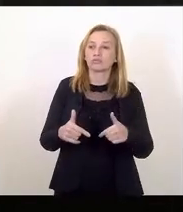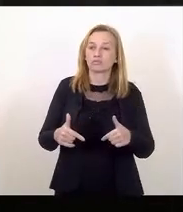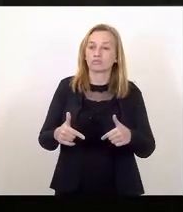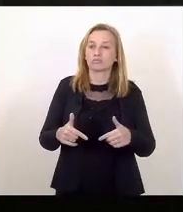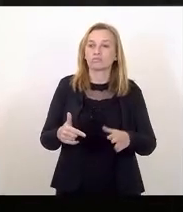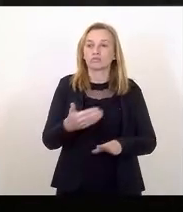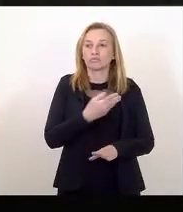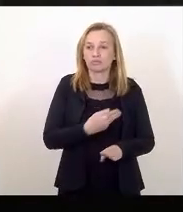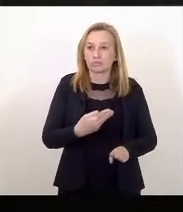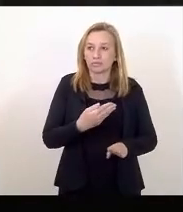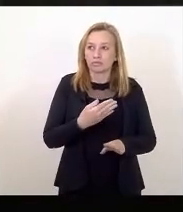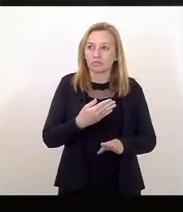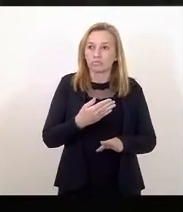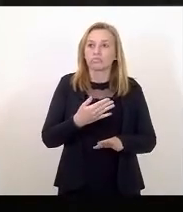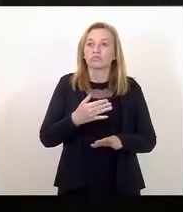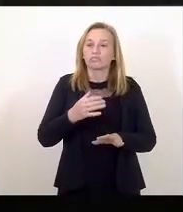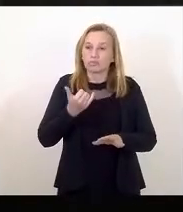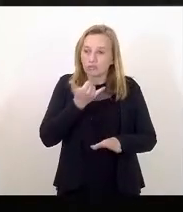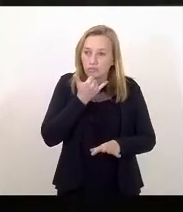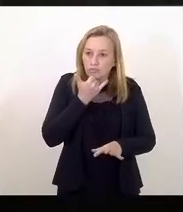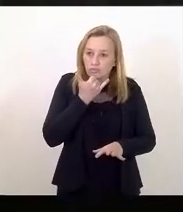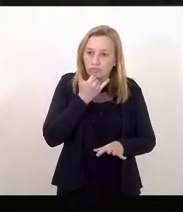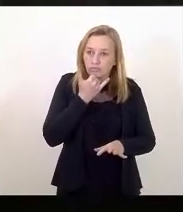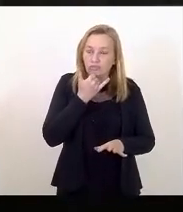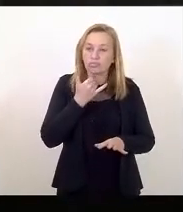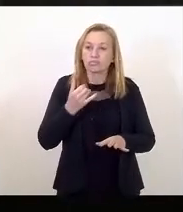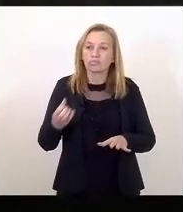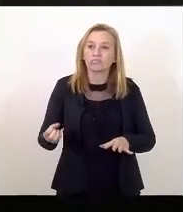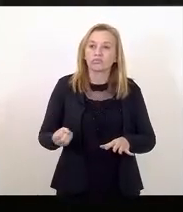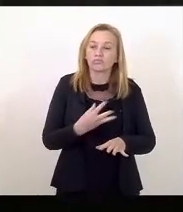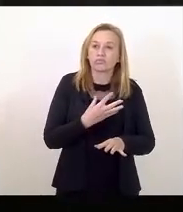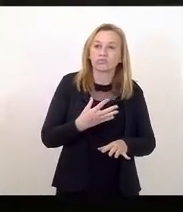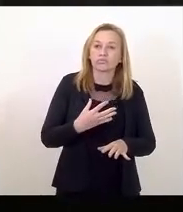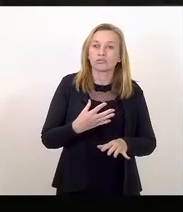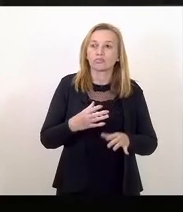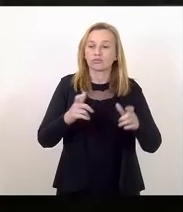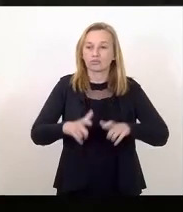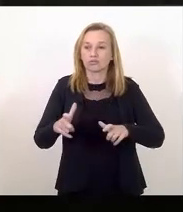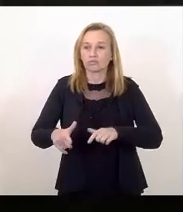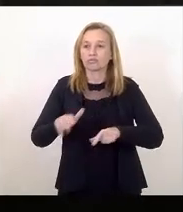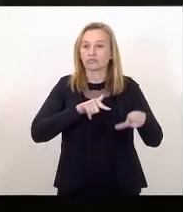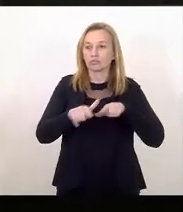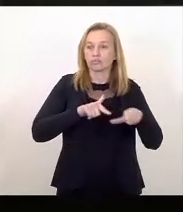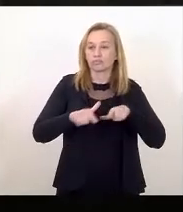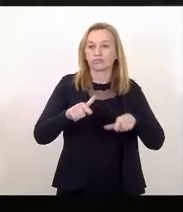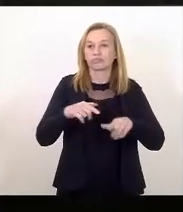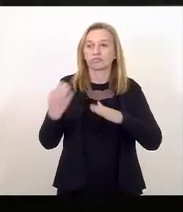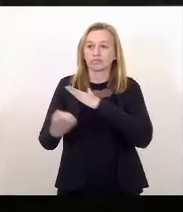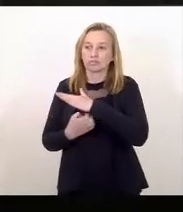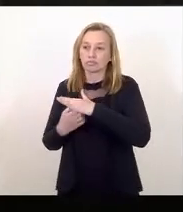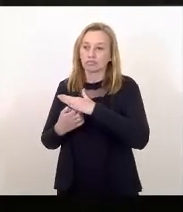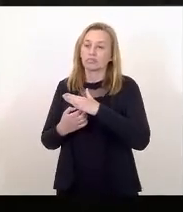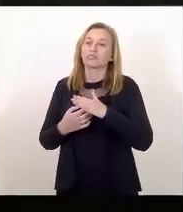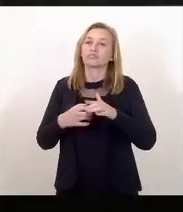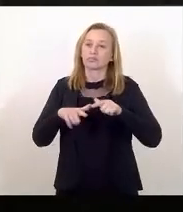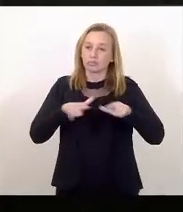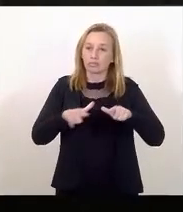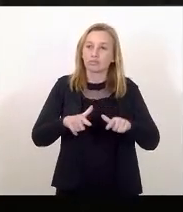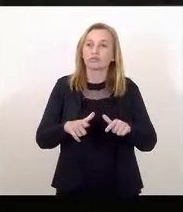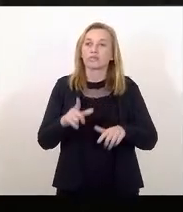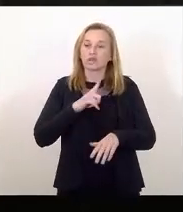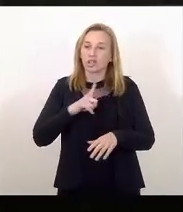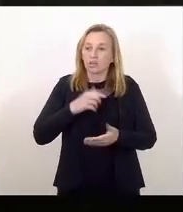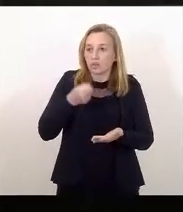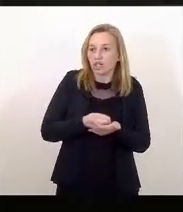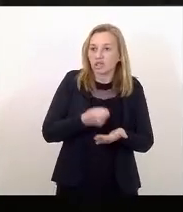governo, perdão, novos postos de trabalho e emprego. Então, ter a obrigatoriedade de todas